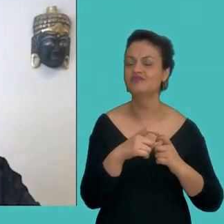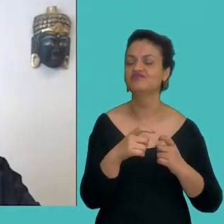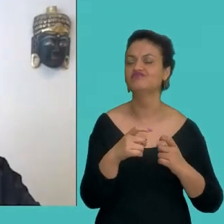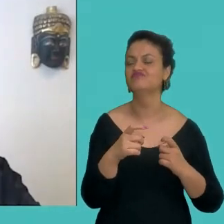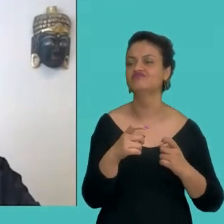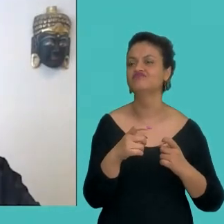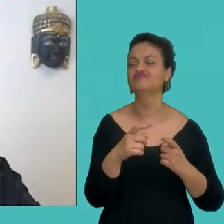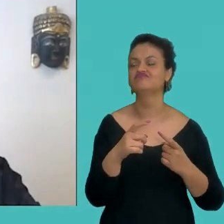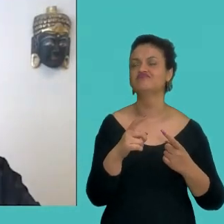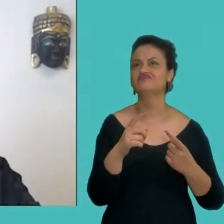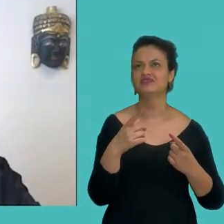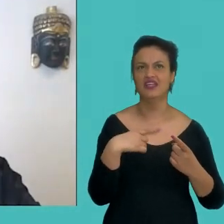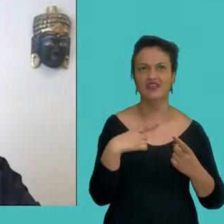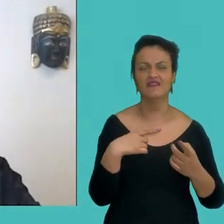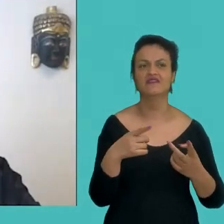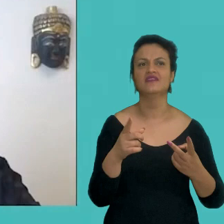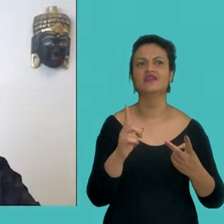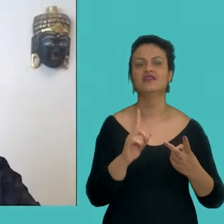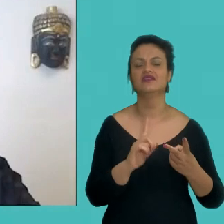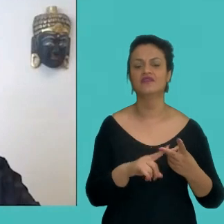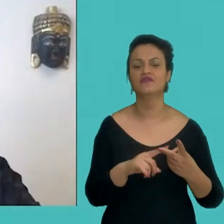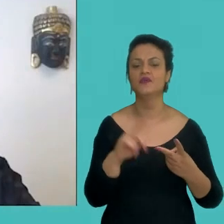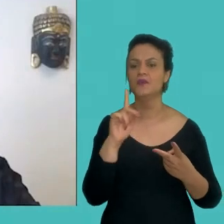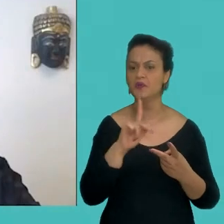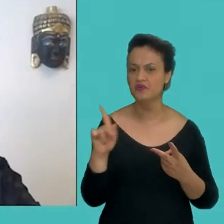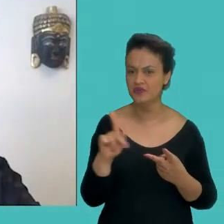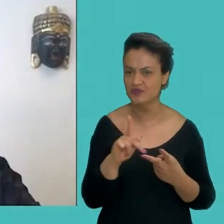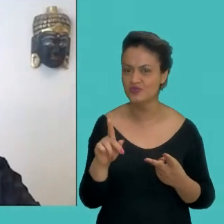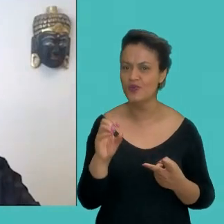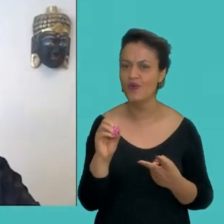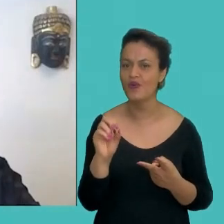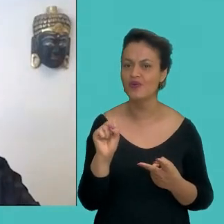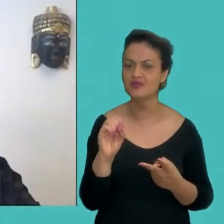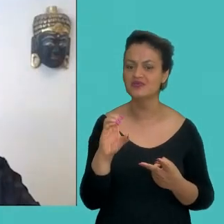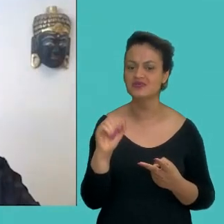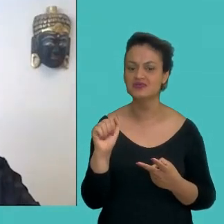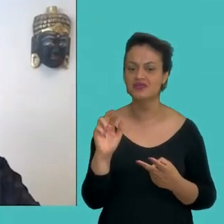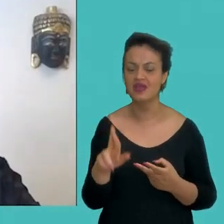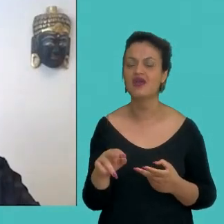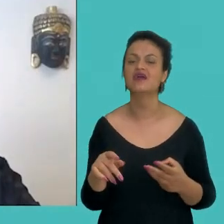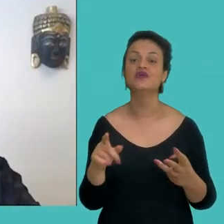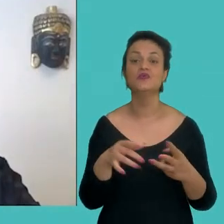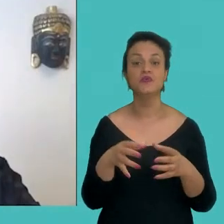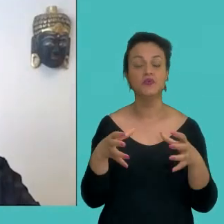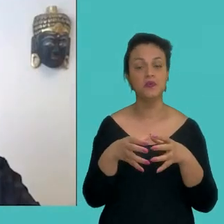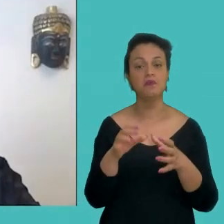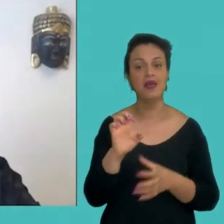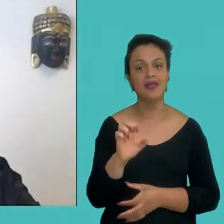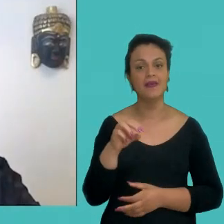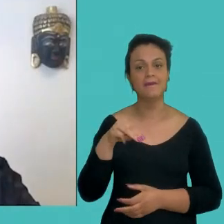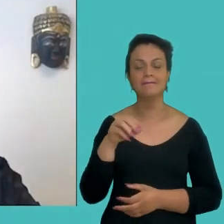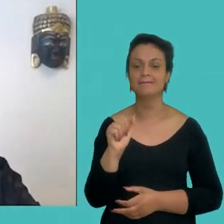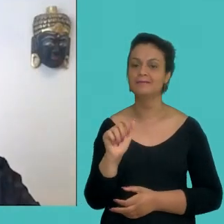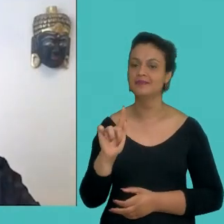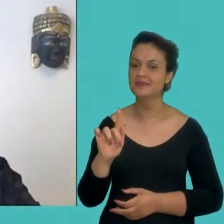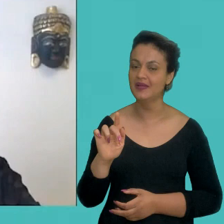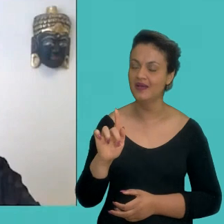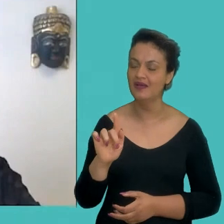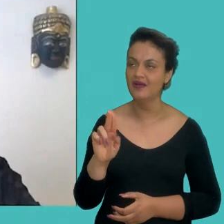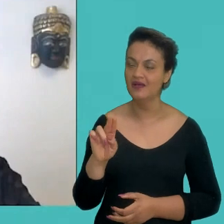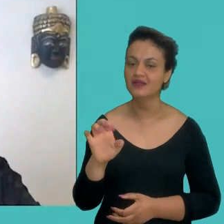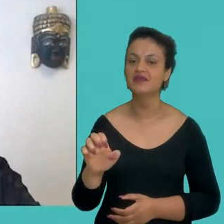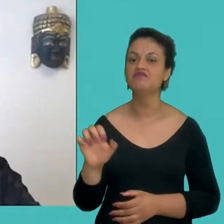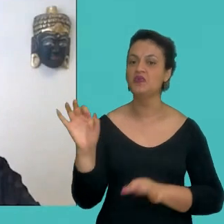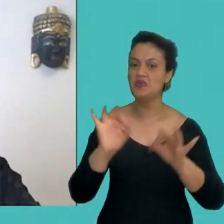doutor Vecina, o professor Oscar Vilhena e a equipe da EMAG, de parabéns mais